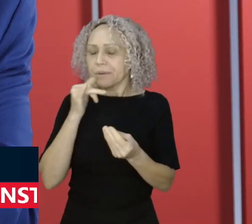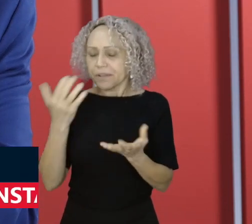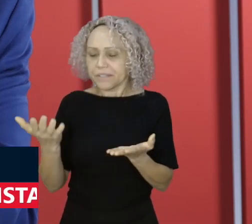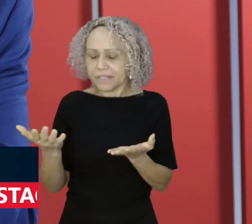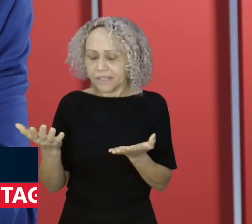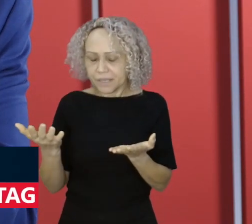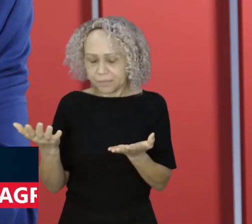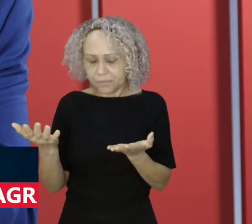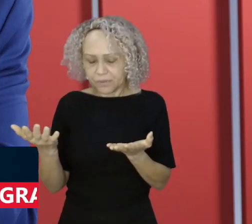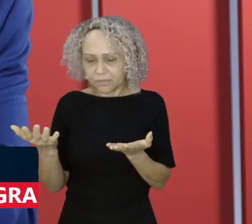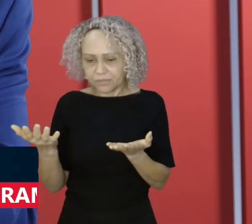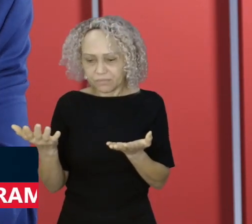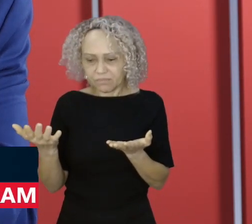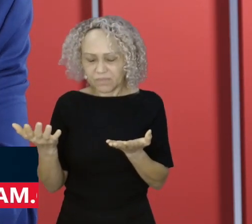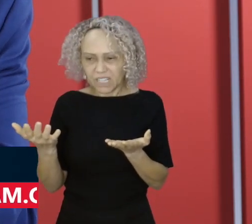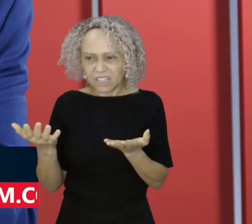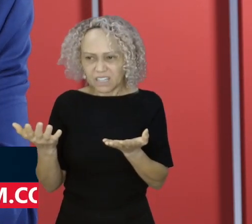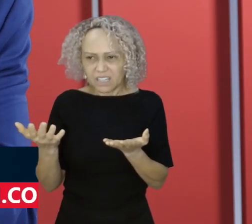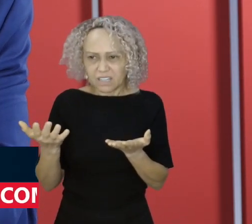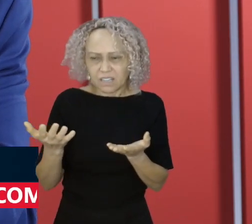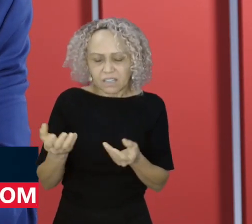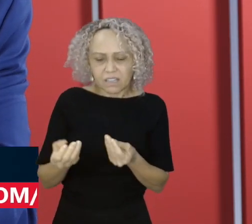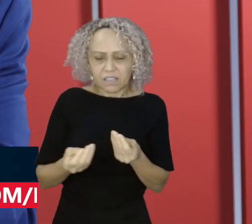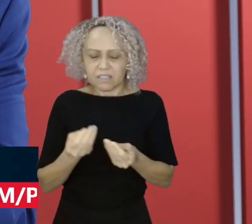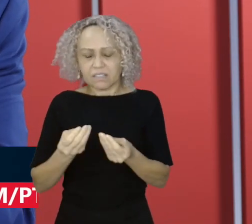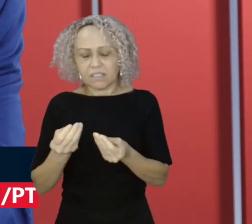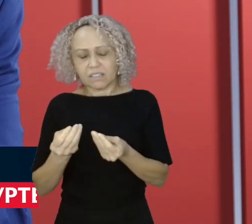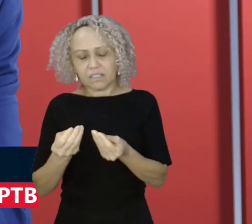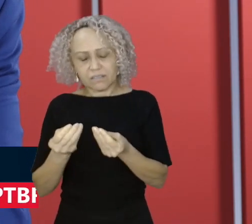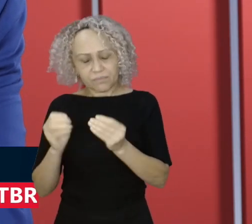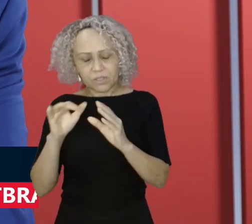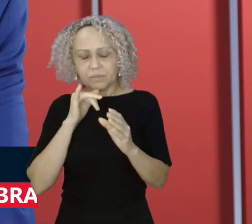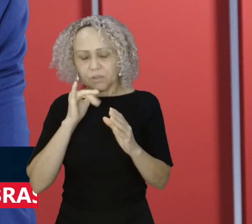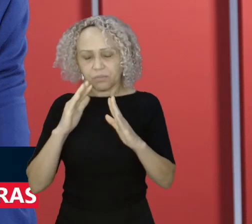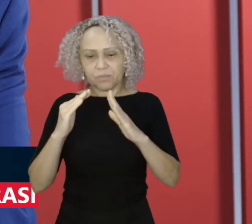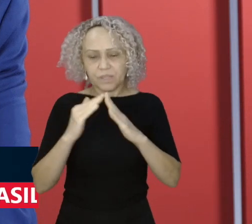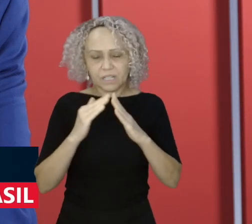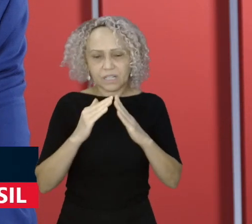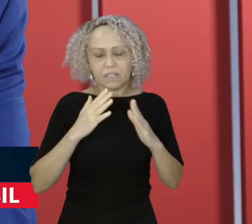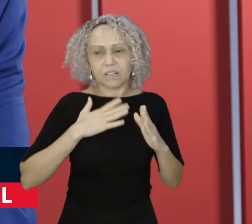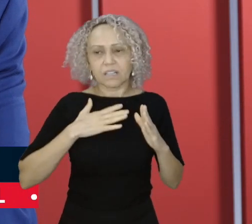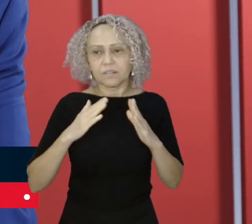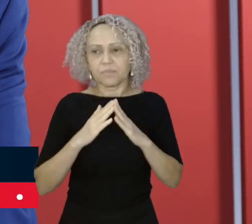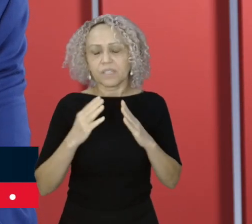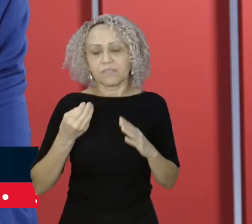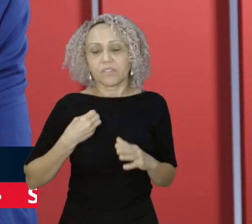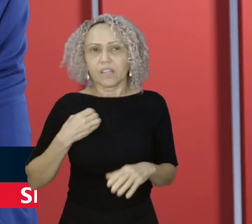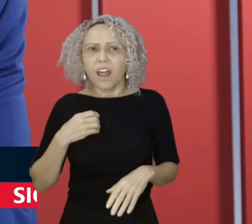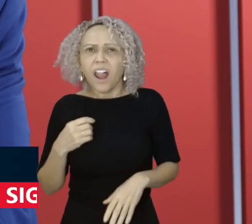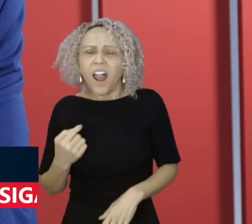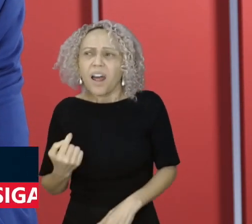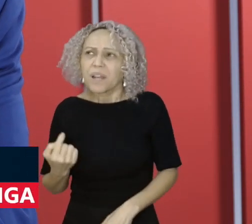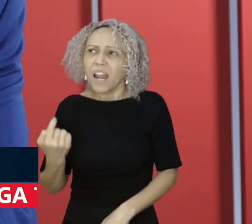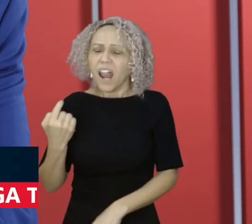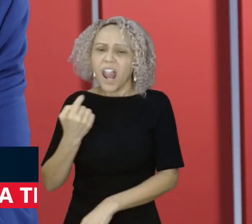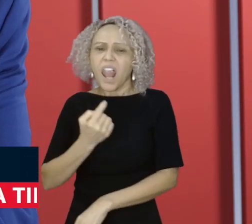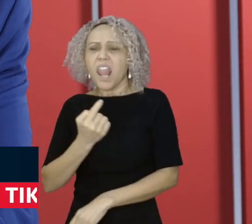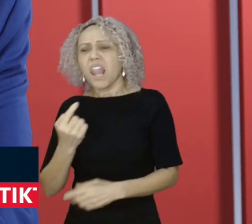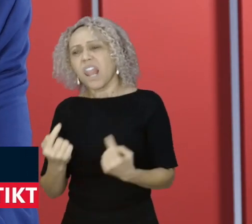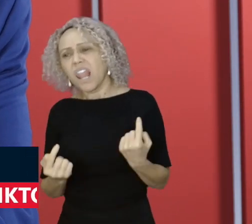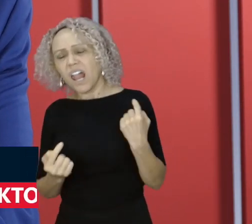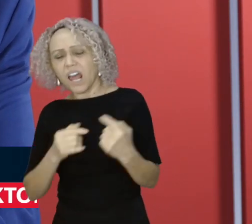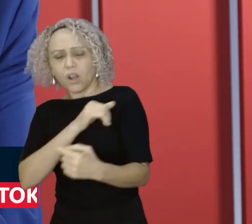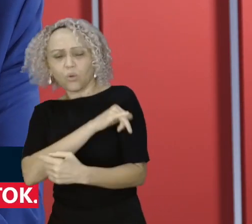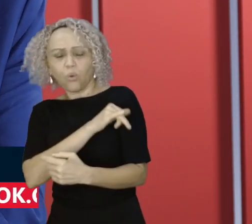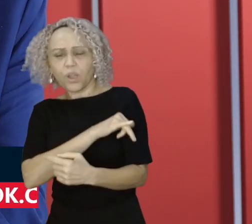a história do Minha Casa Minha Vida primeiro, as primeiras edições. Lá no Rio de Janeiro, eu fui vereador durante 4 mandatos